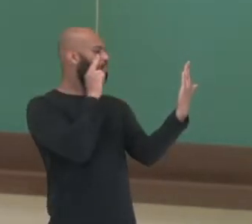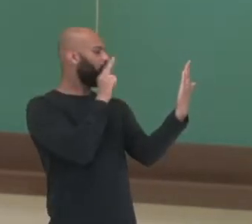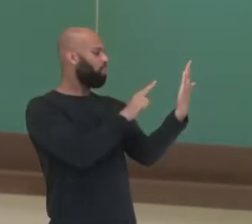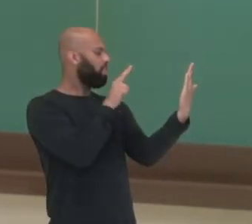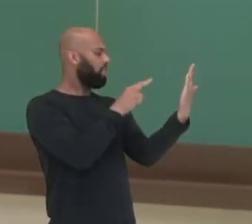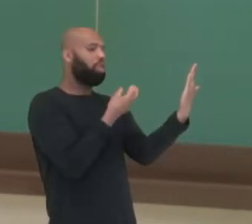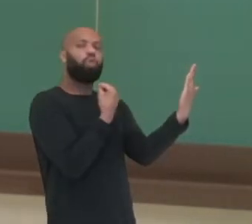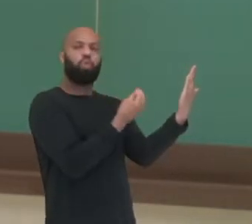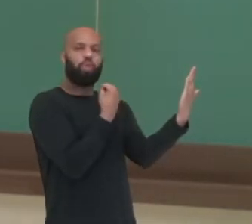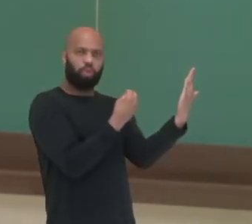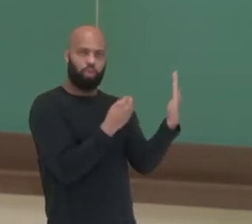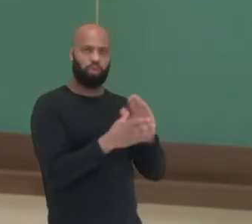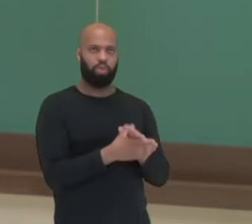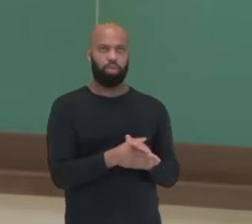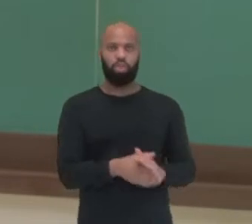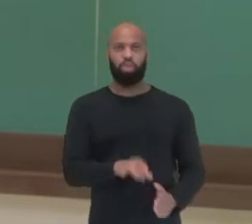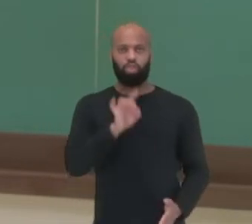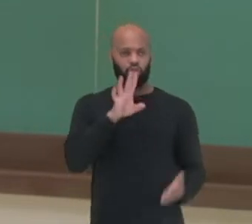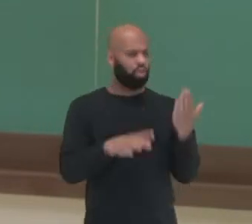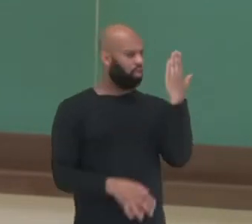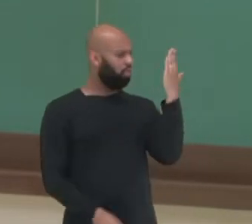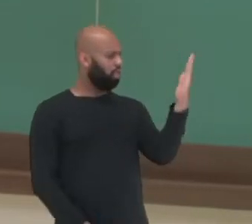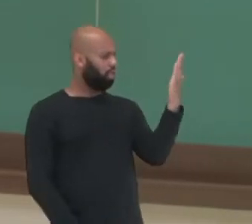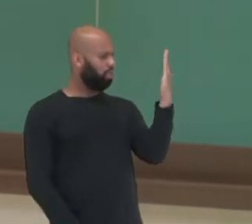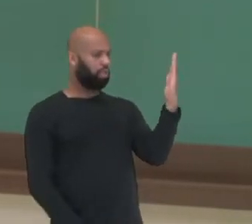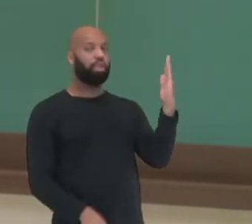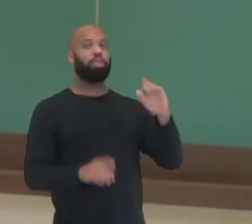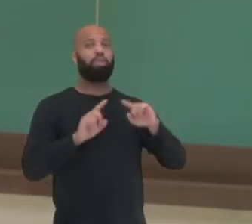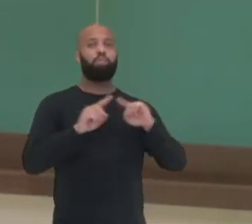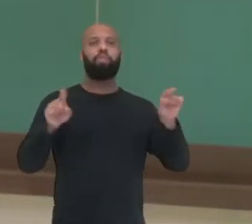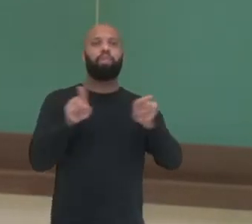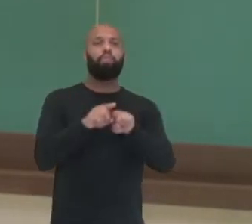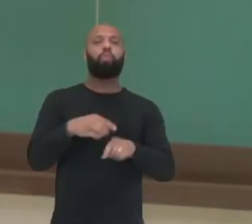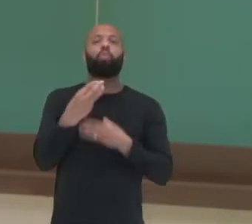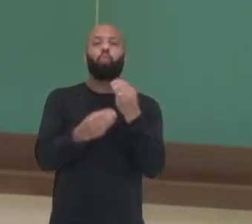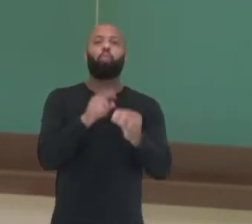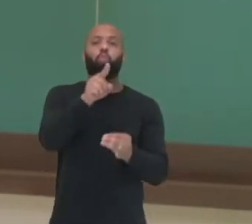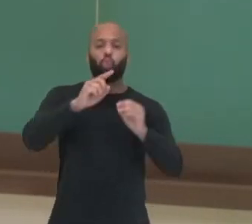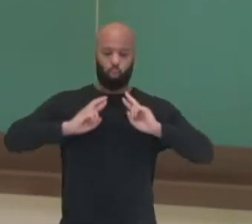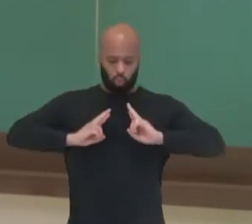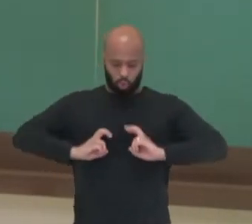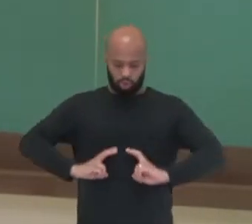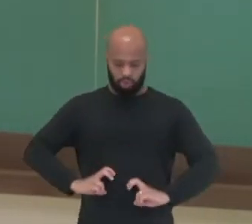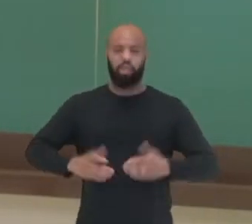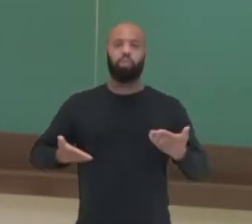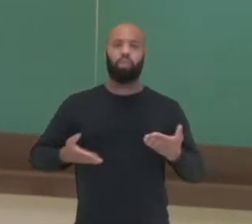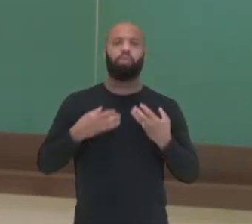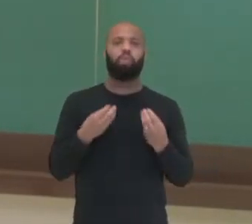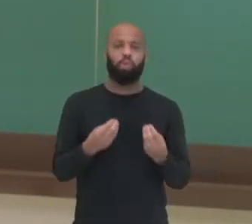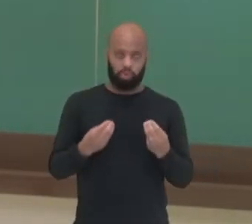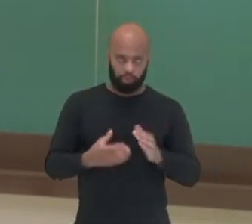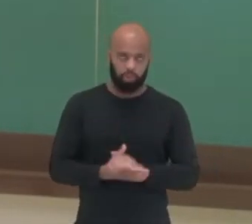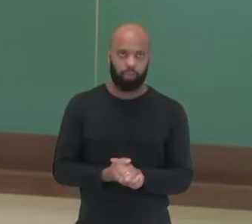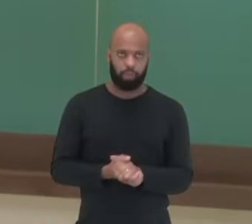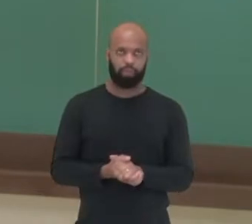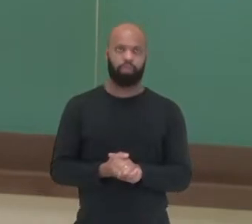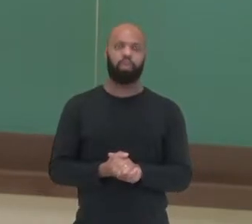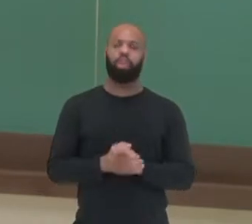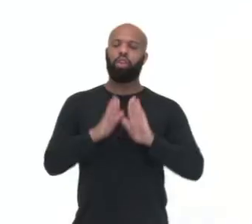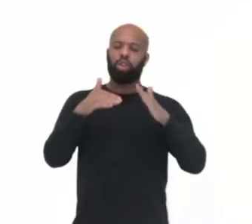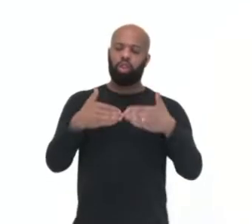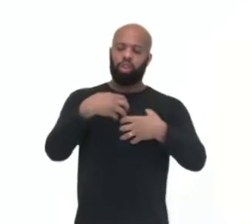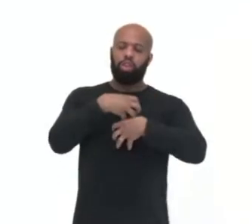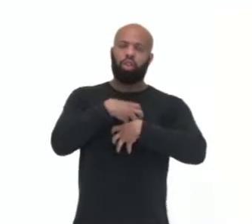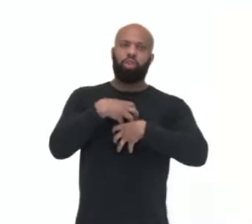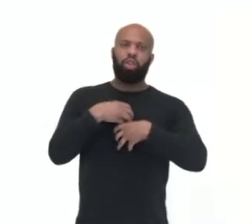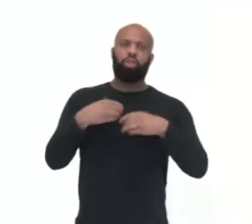enxergar. Não simplesmente no espelho, como aqui a imagem está mostrando, mas é como você se vê, tá? É a maneira pela